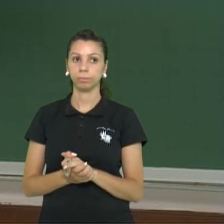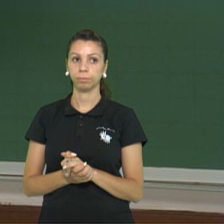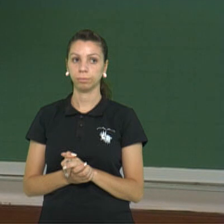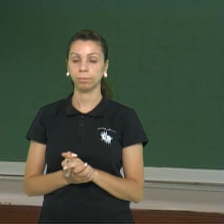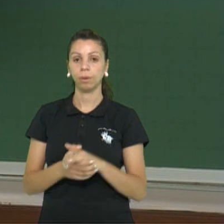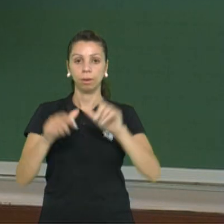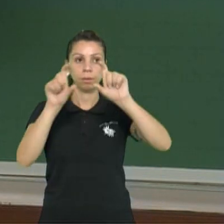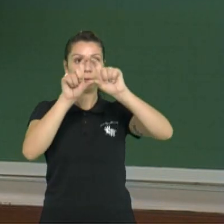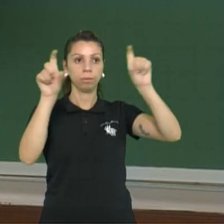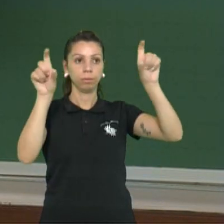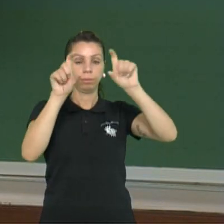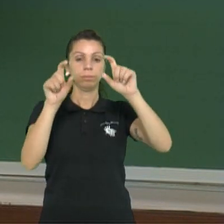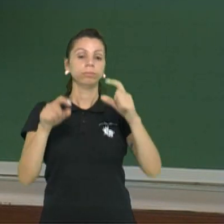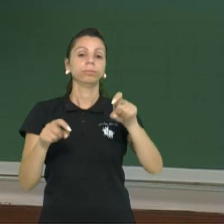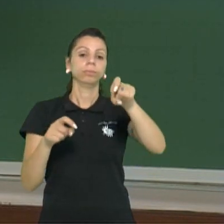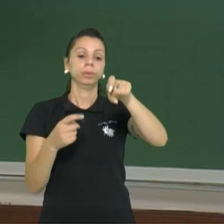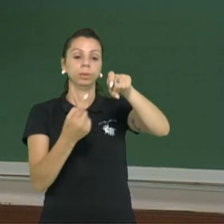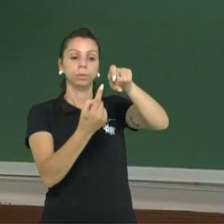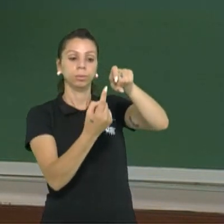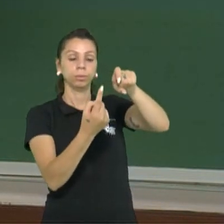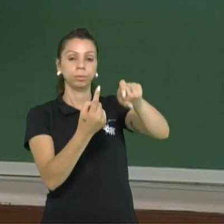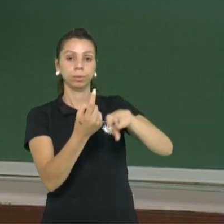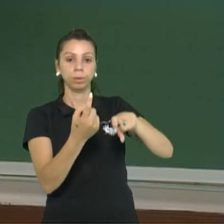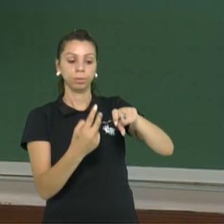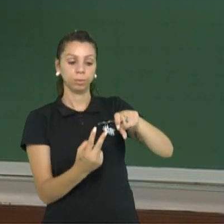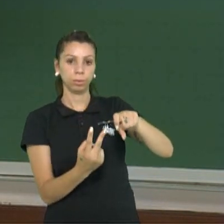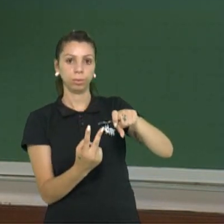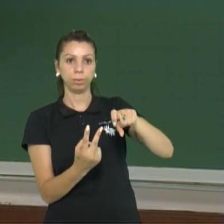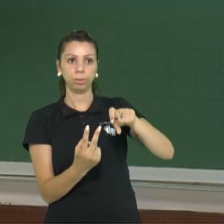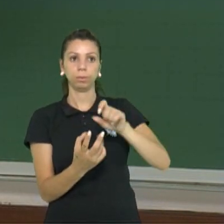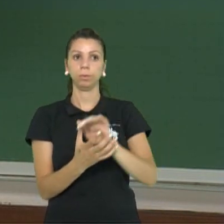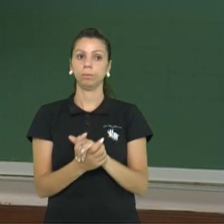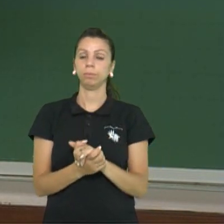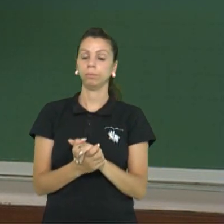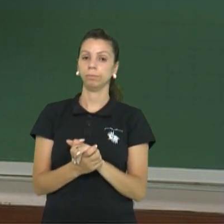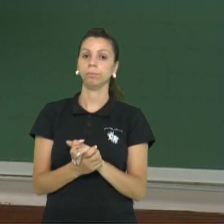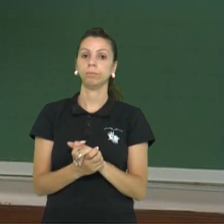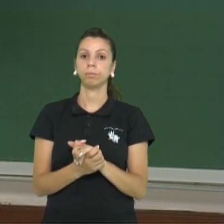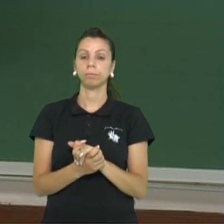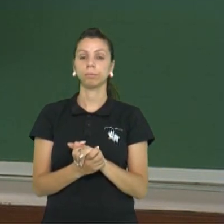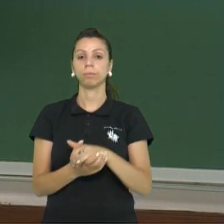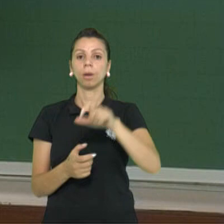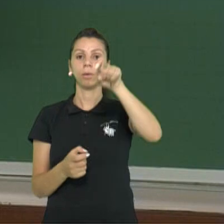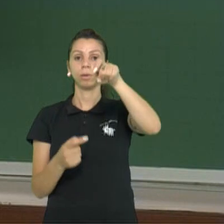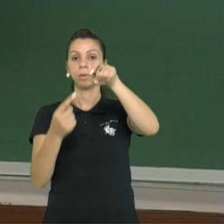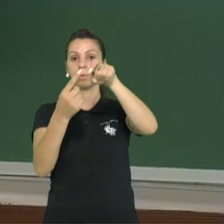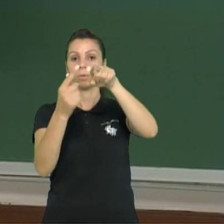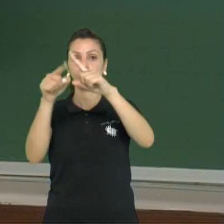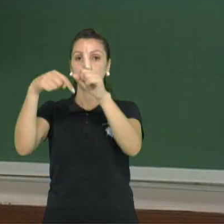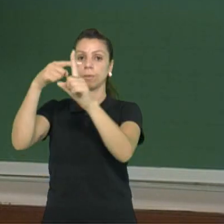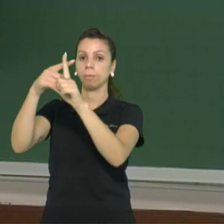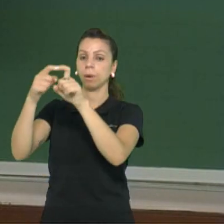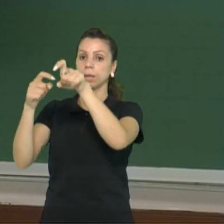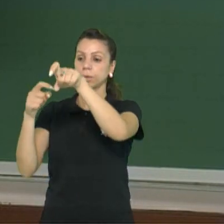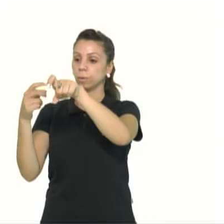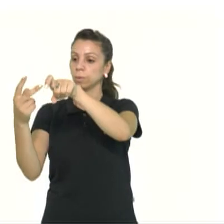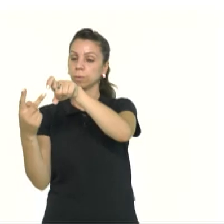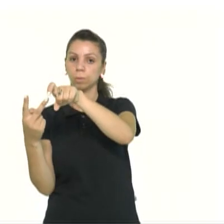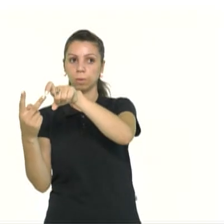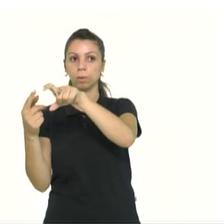minha equação, x1 e x2. Então, x1 mais o x2 dividido por 2 é o meu x do